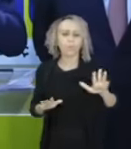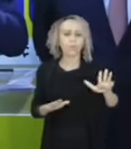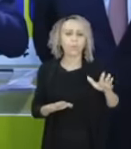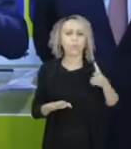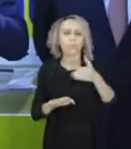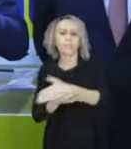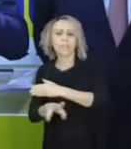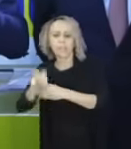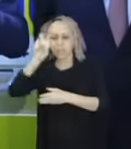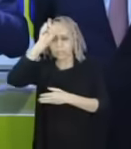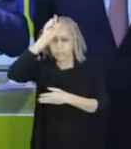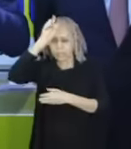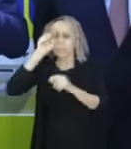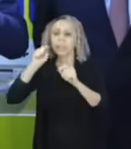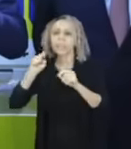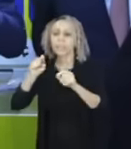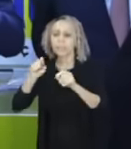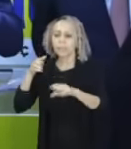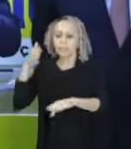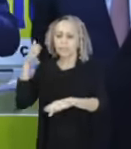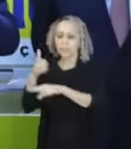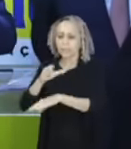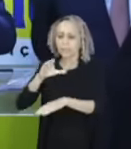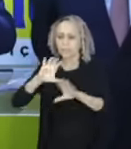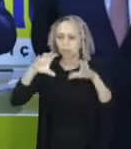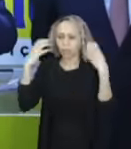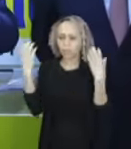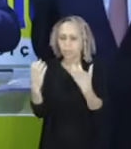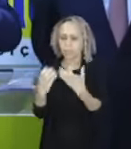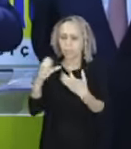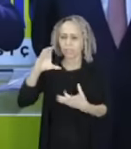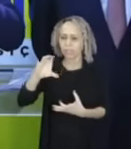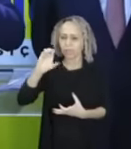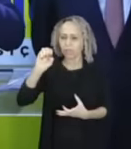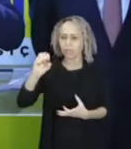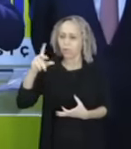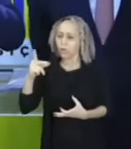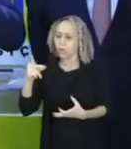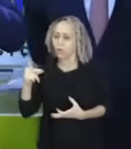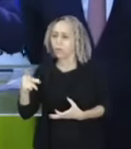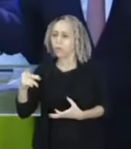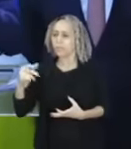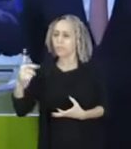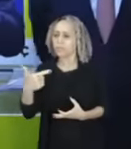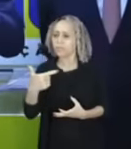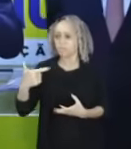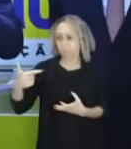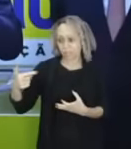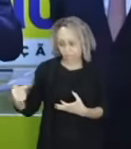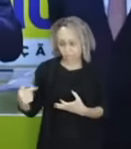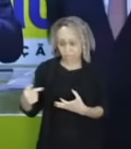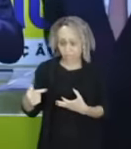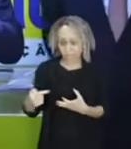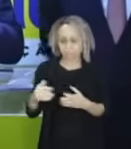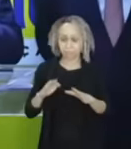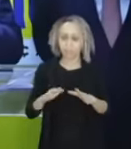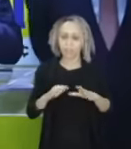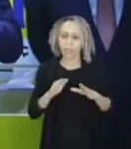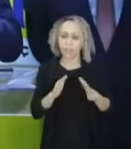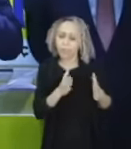e durante a campanha eleitoral foi feito todo o